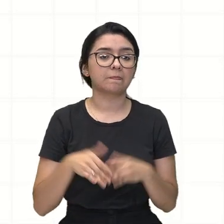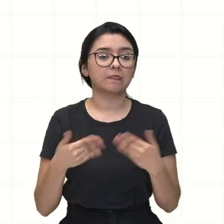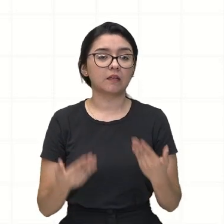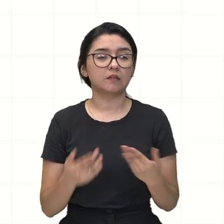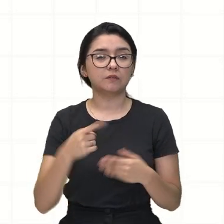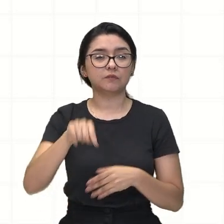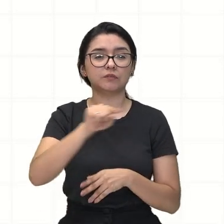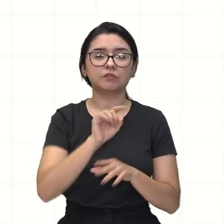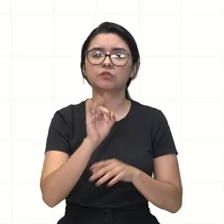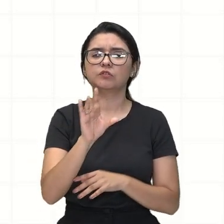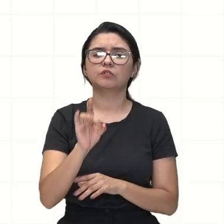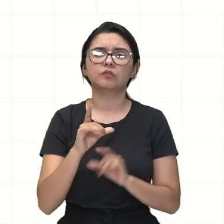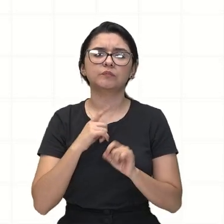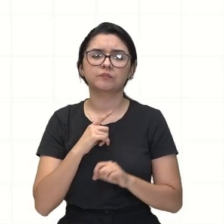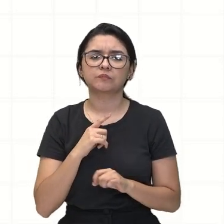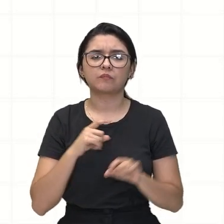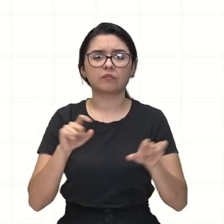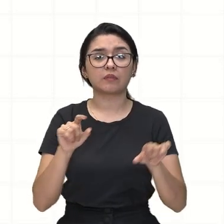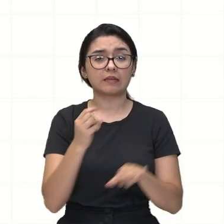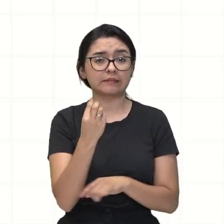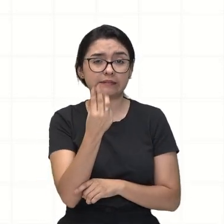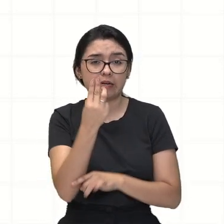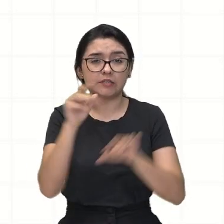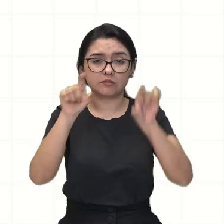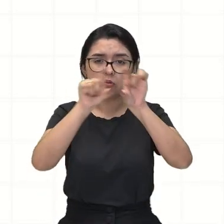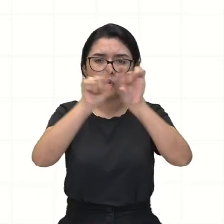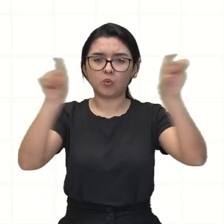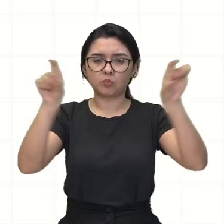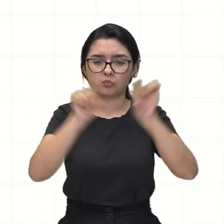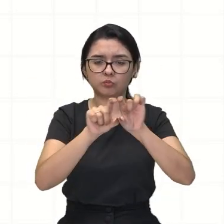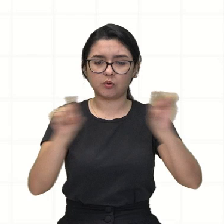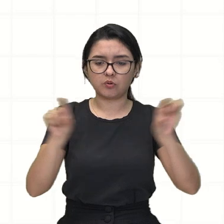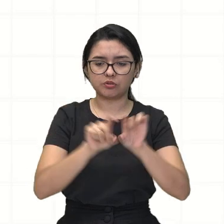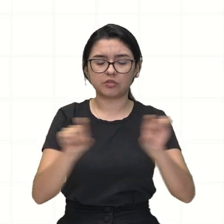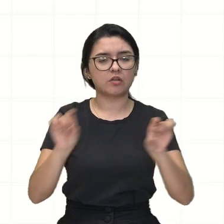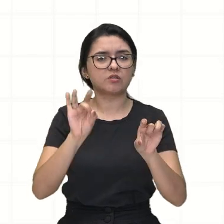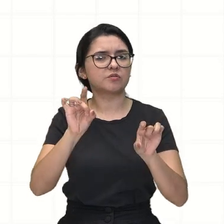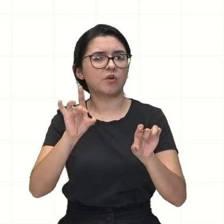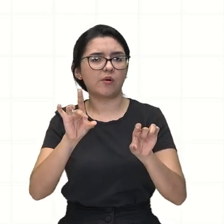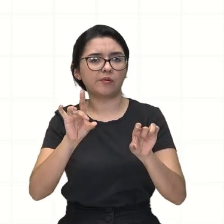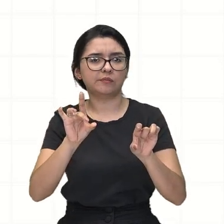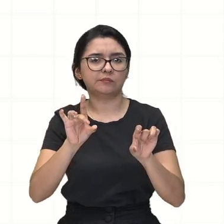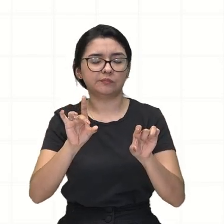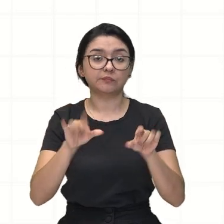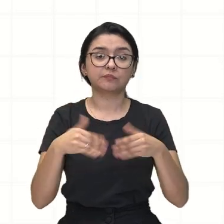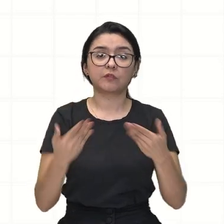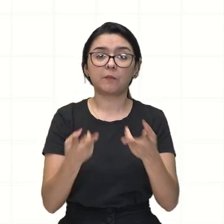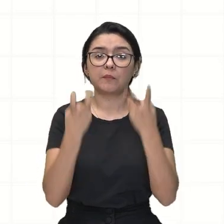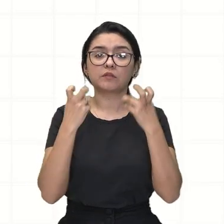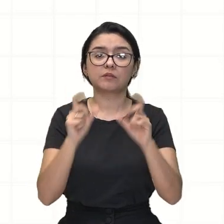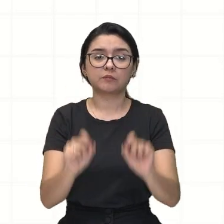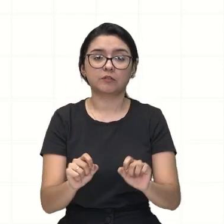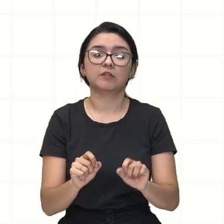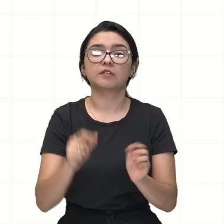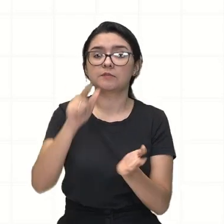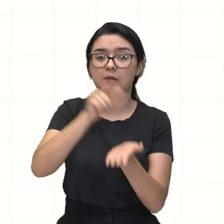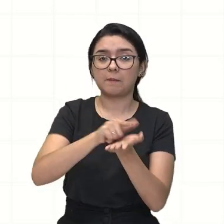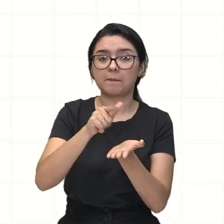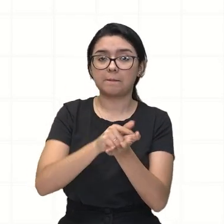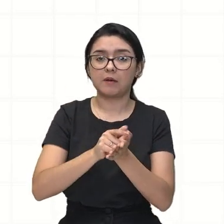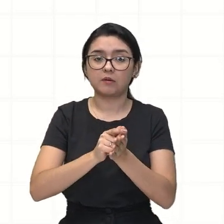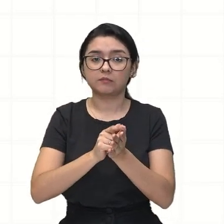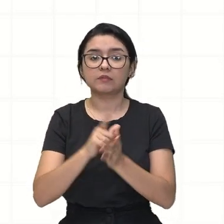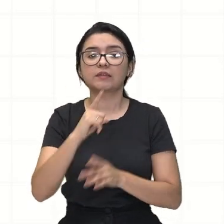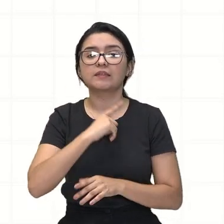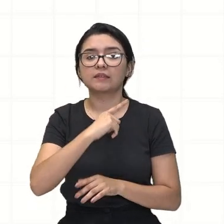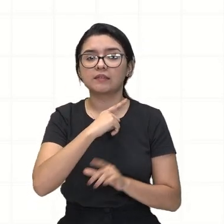você preencheu 3 partes da folha de papel. Perceba que esta folha de papel está